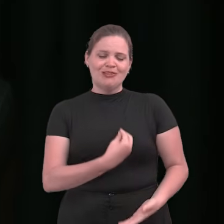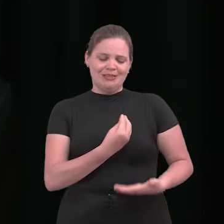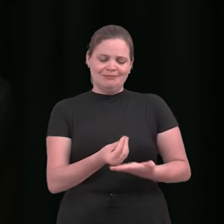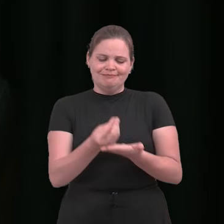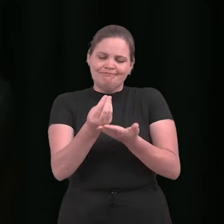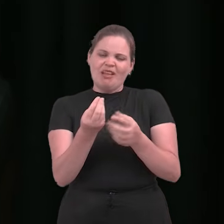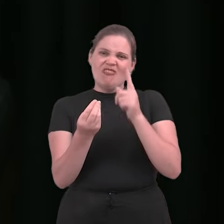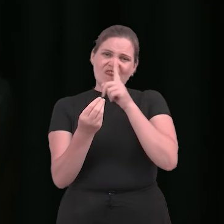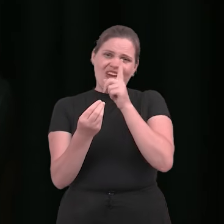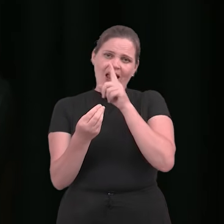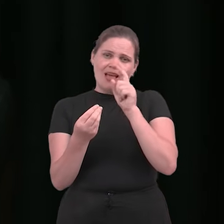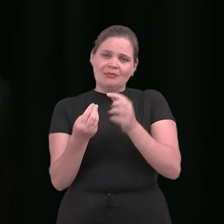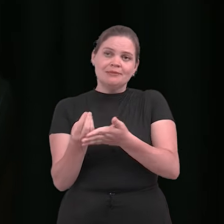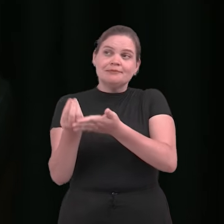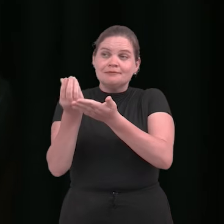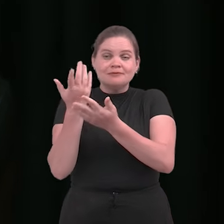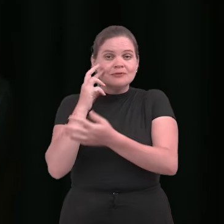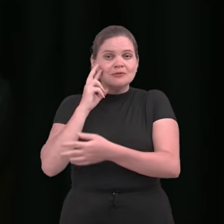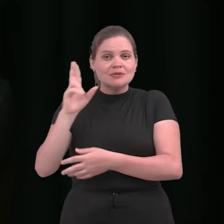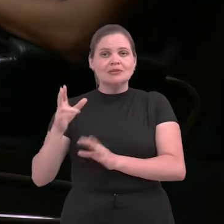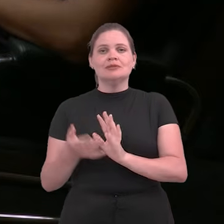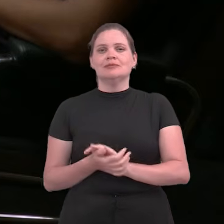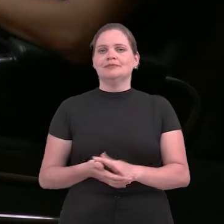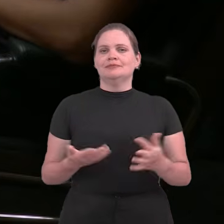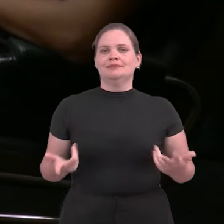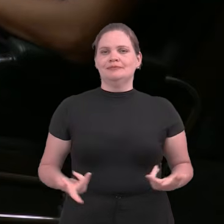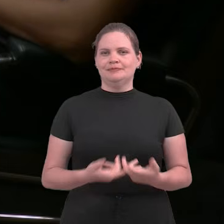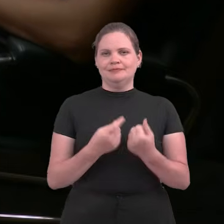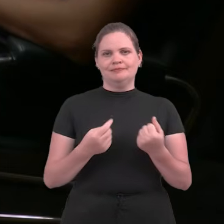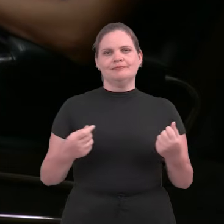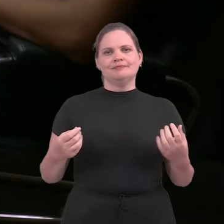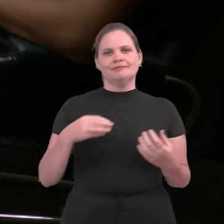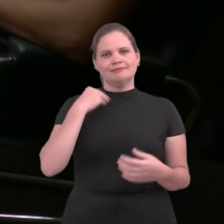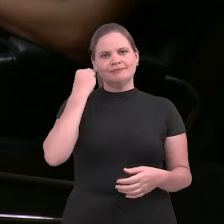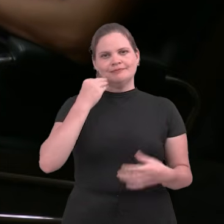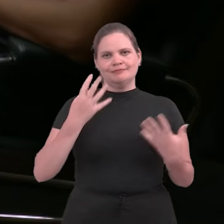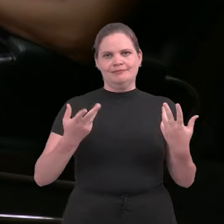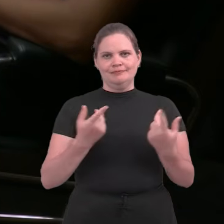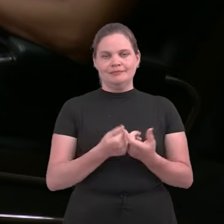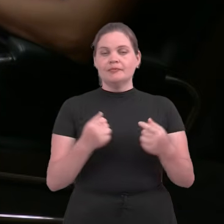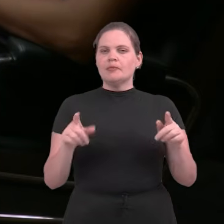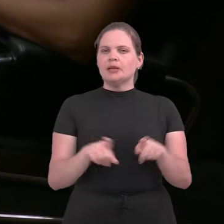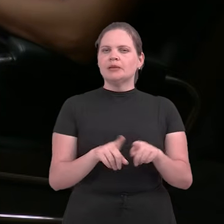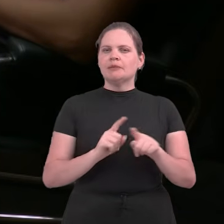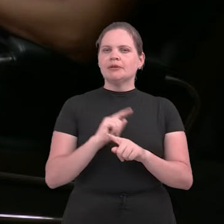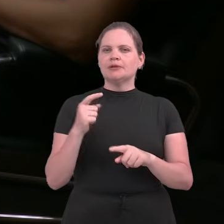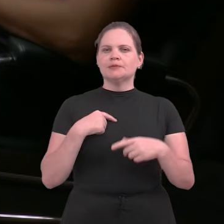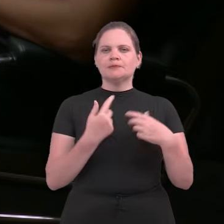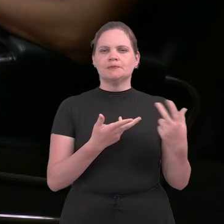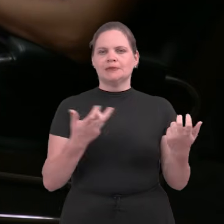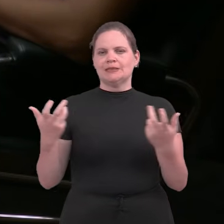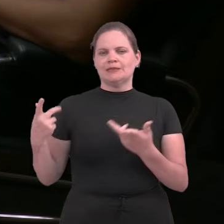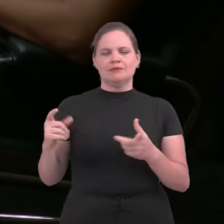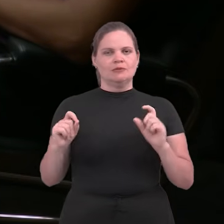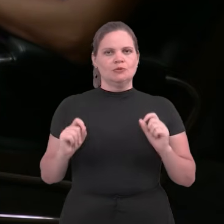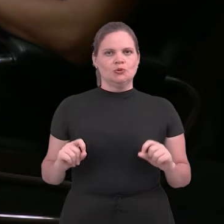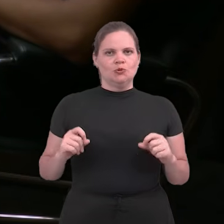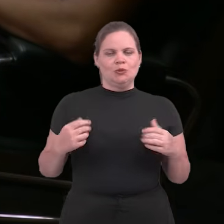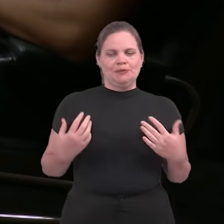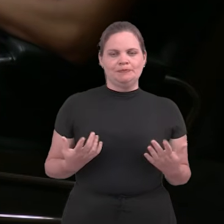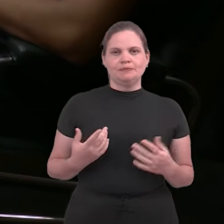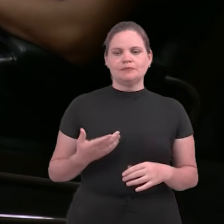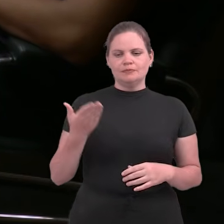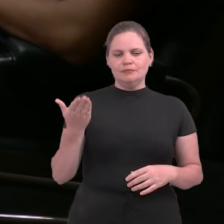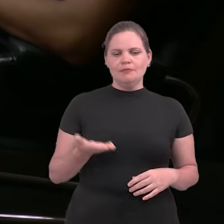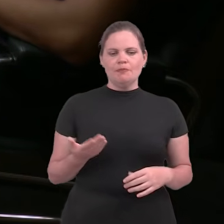mais ainda para o Senhor. Que maravilha, que experiência gloriosa, irmão. E uma coisa também que a gente vê aqui, os irmãos, né? É igual o